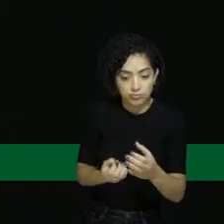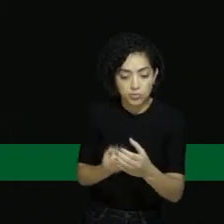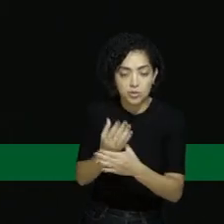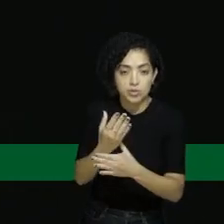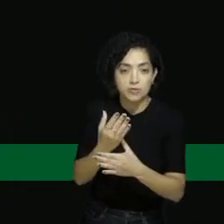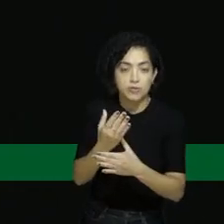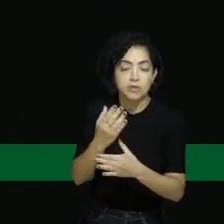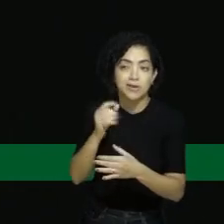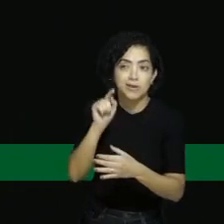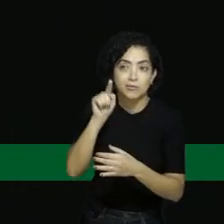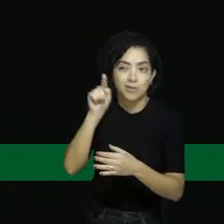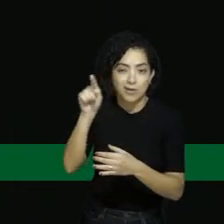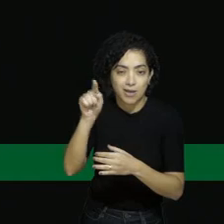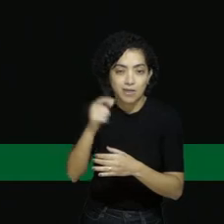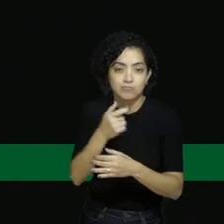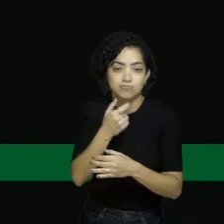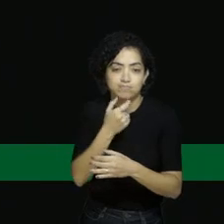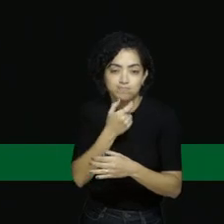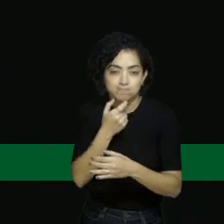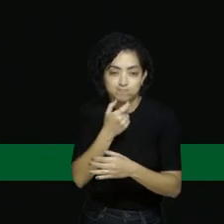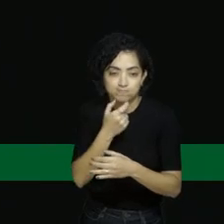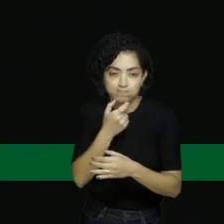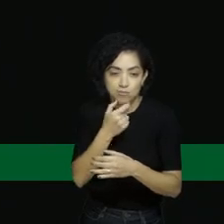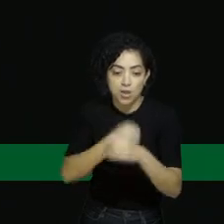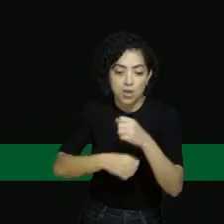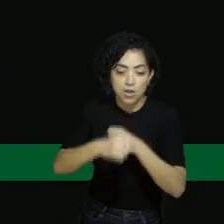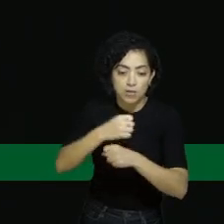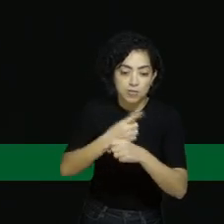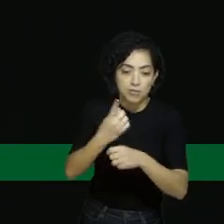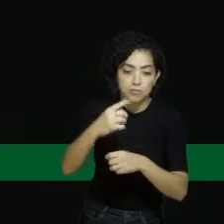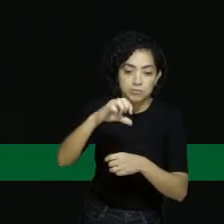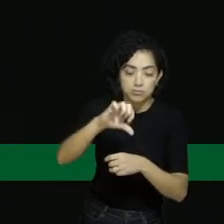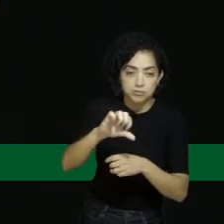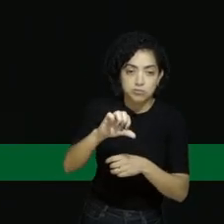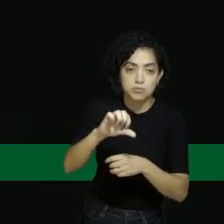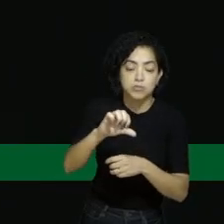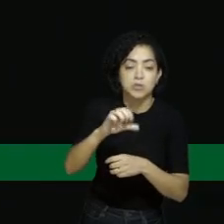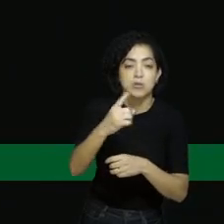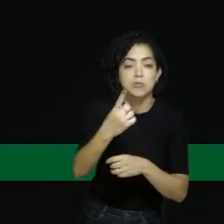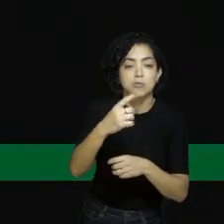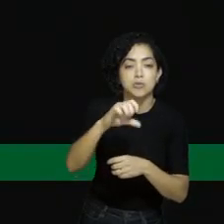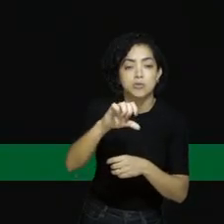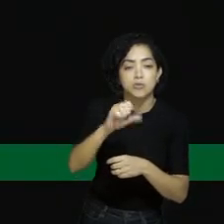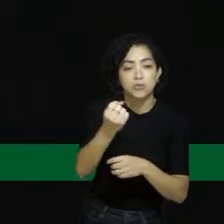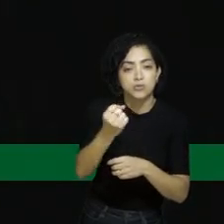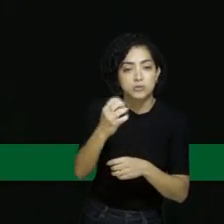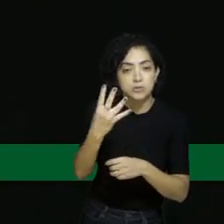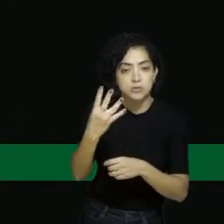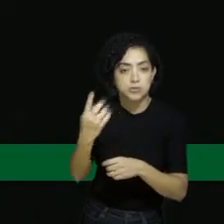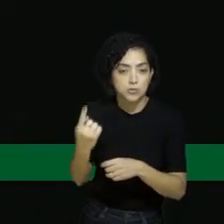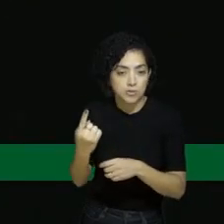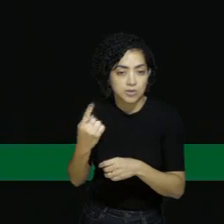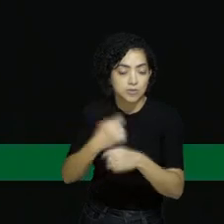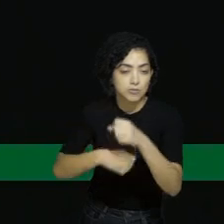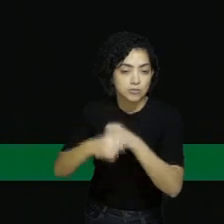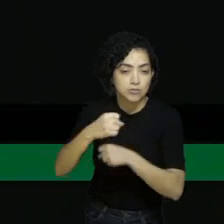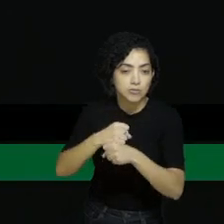Inglaterra no século XIX. Lá em 1841, os